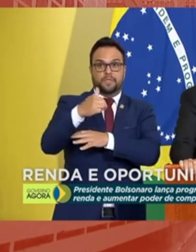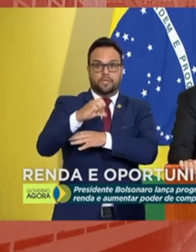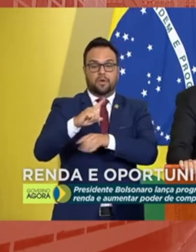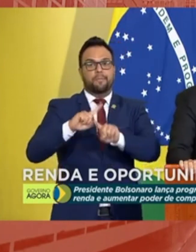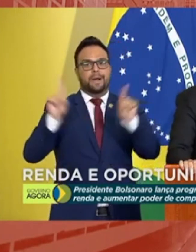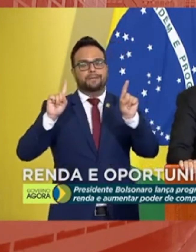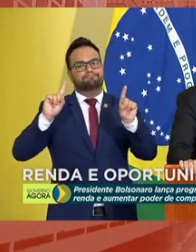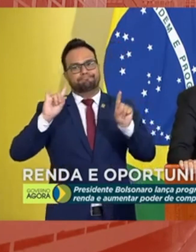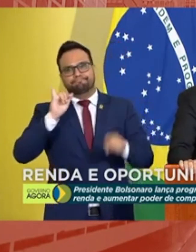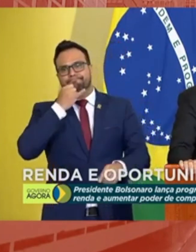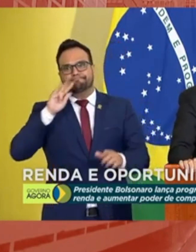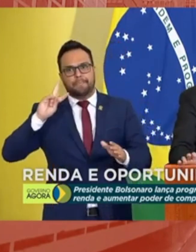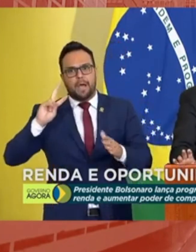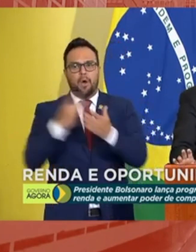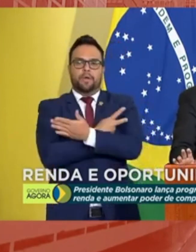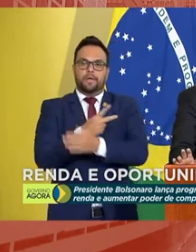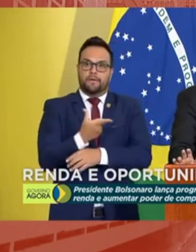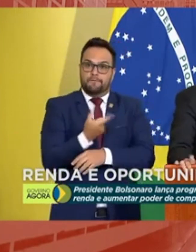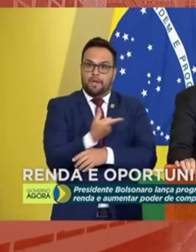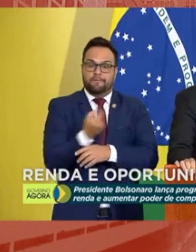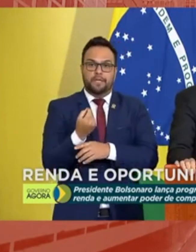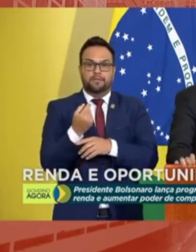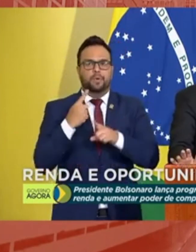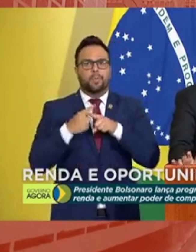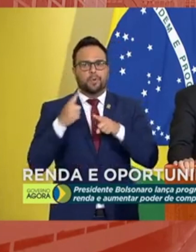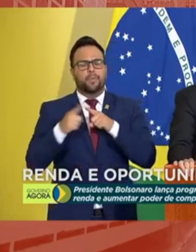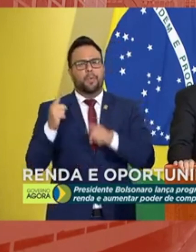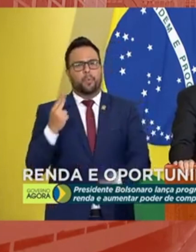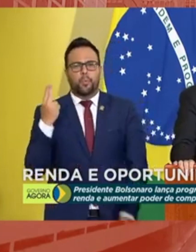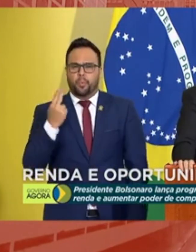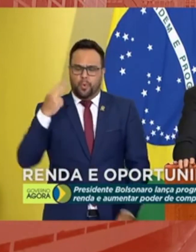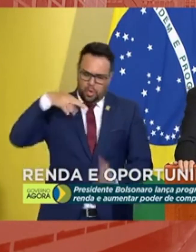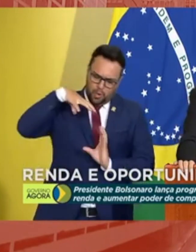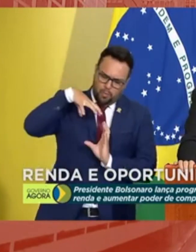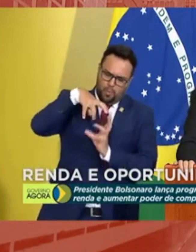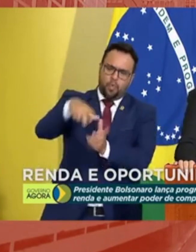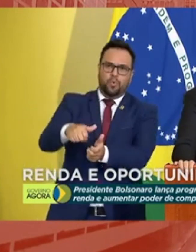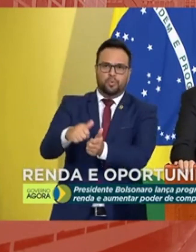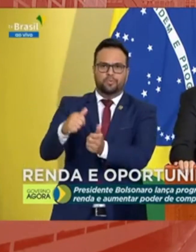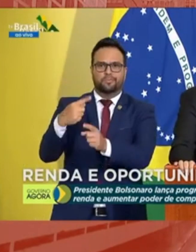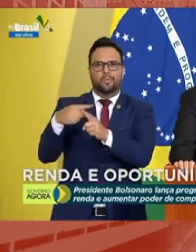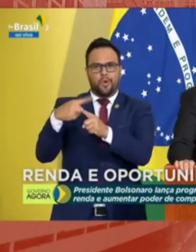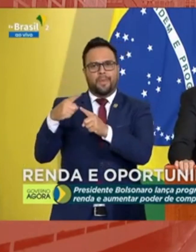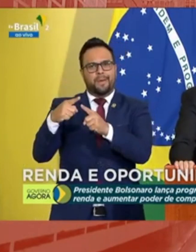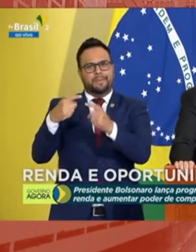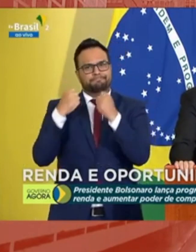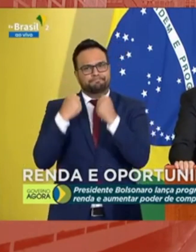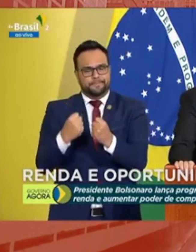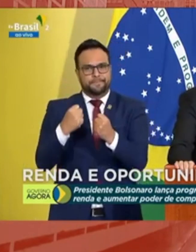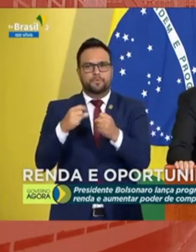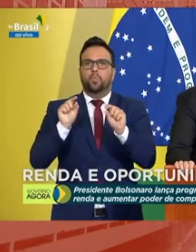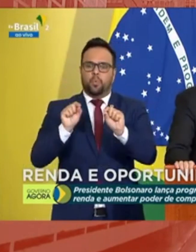parlamentar administrativa a serviço da família dele do projeto pessoal de poder dele eu não tenho nunca